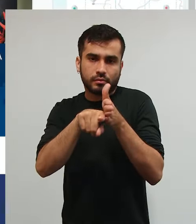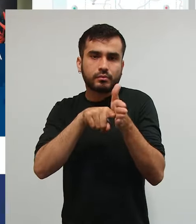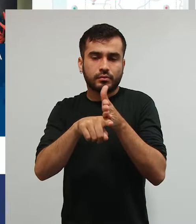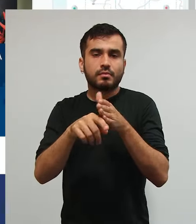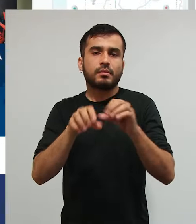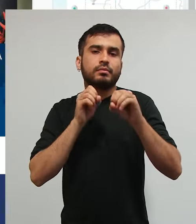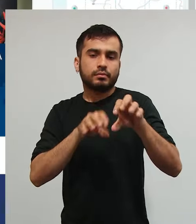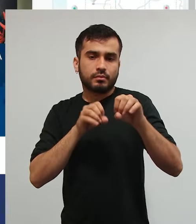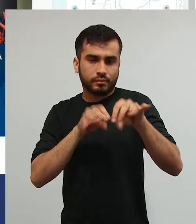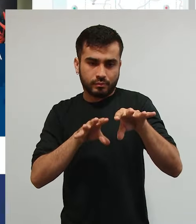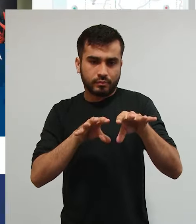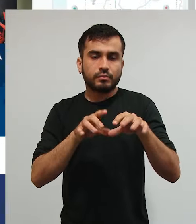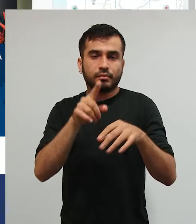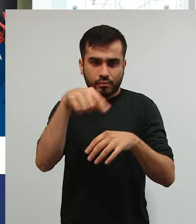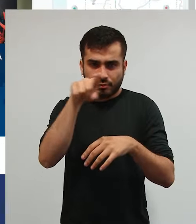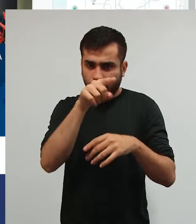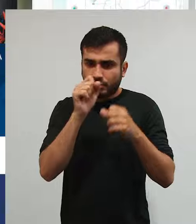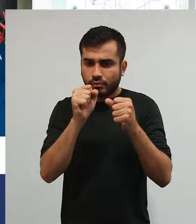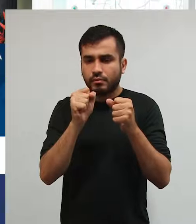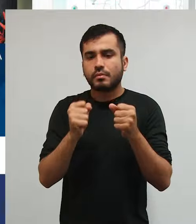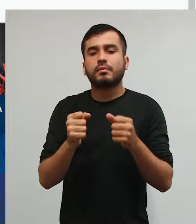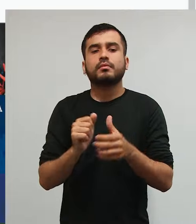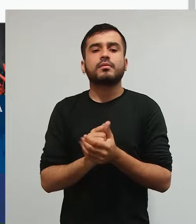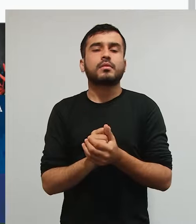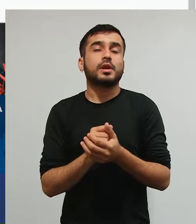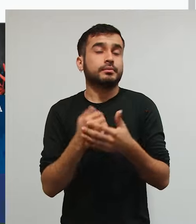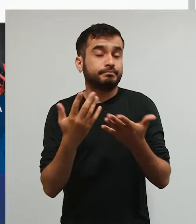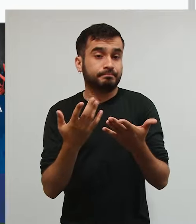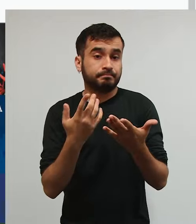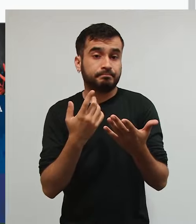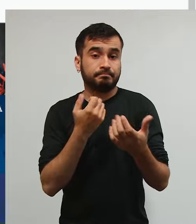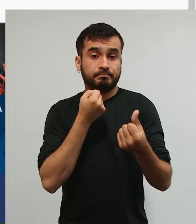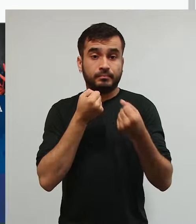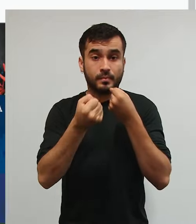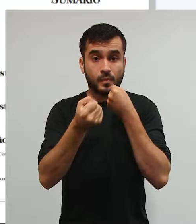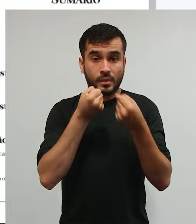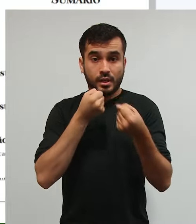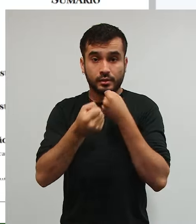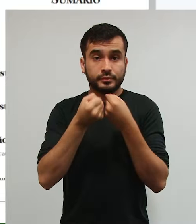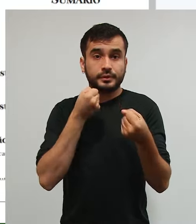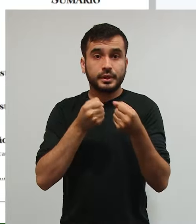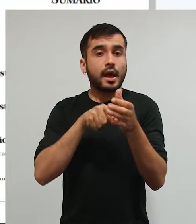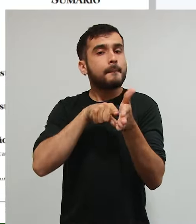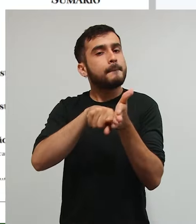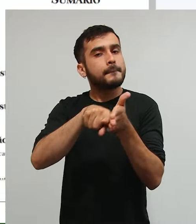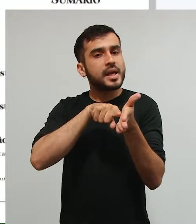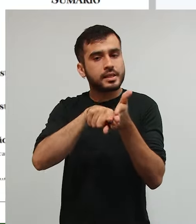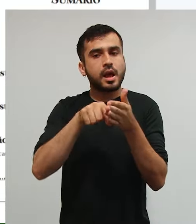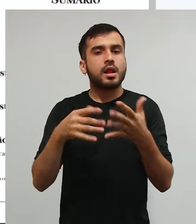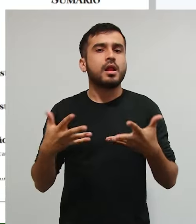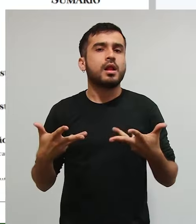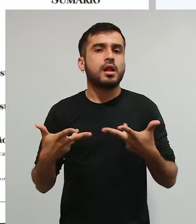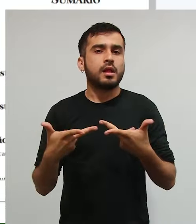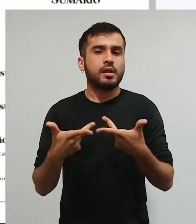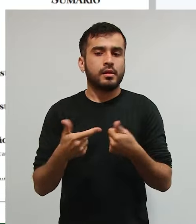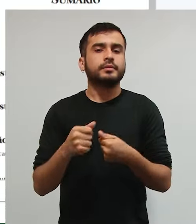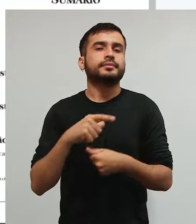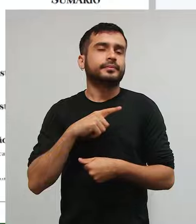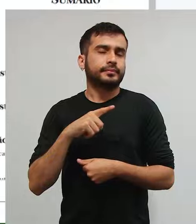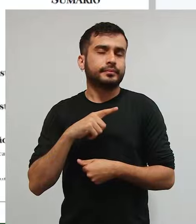Mata, metodologia da pesquisa em educação. Então, esses são o que vocês vão consultar na biblioteca virtual. Então,